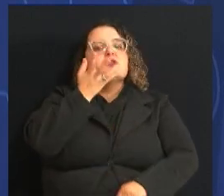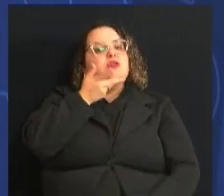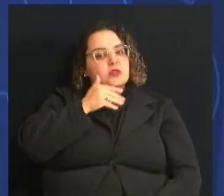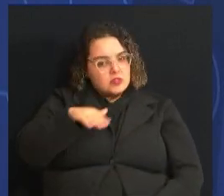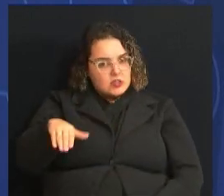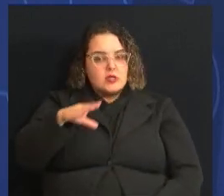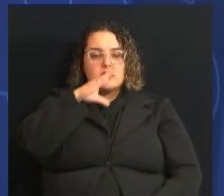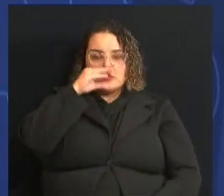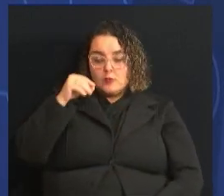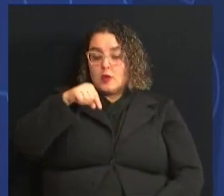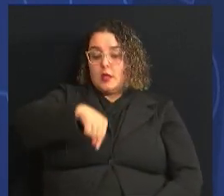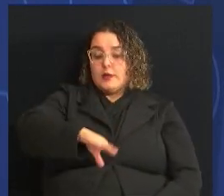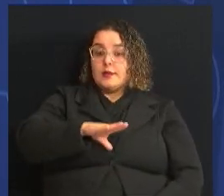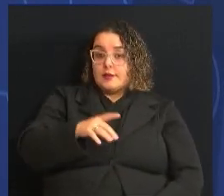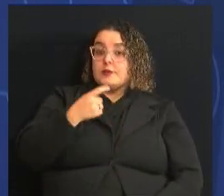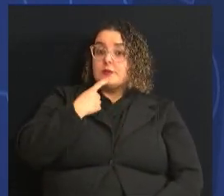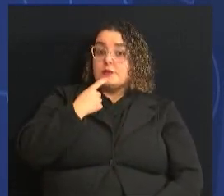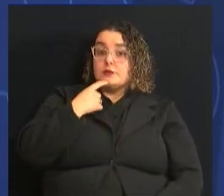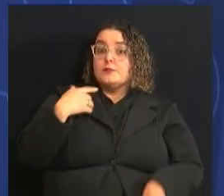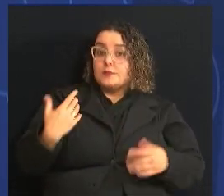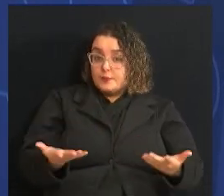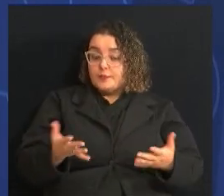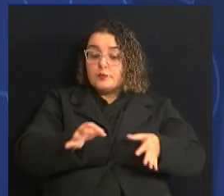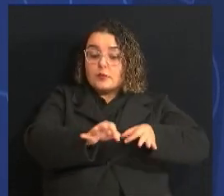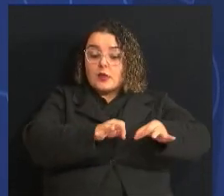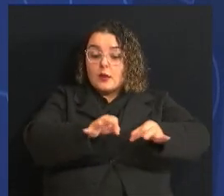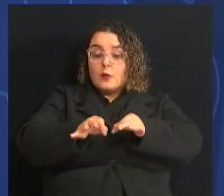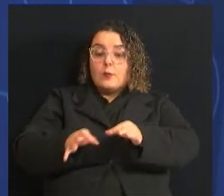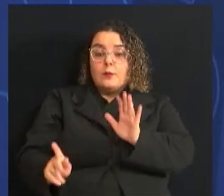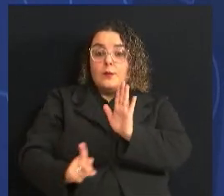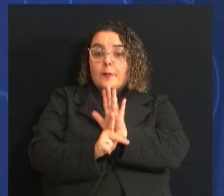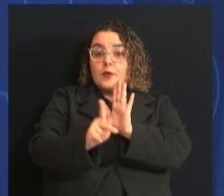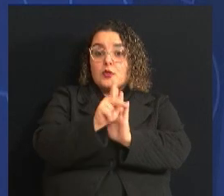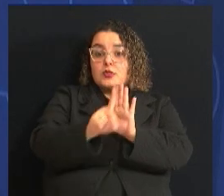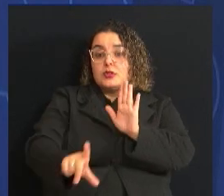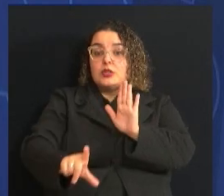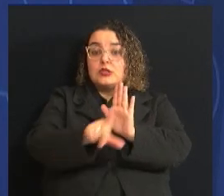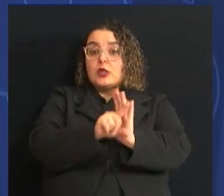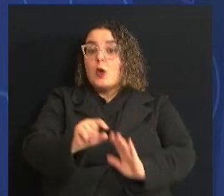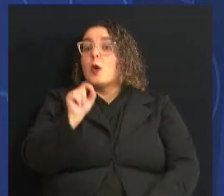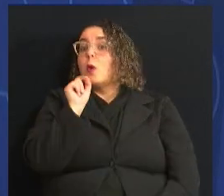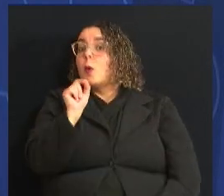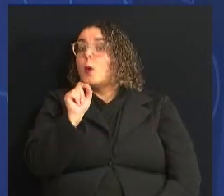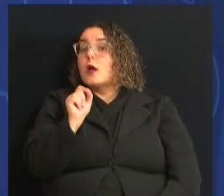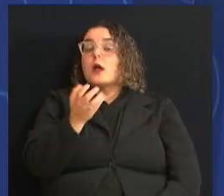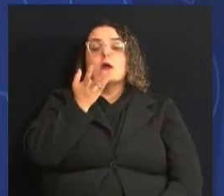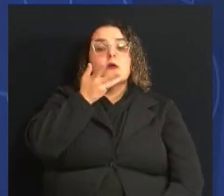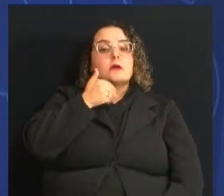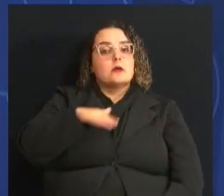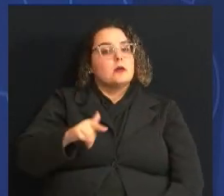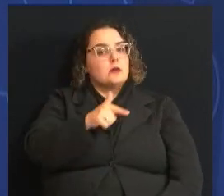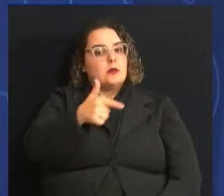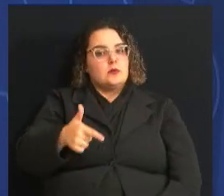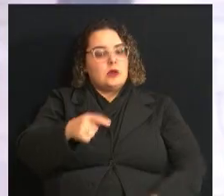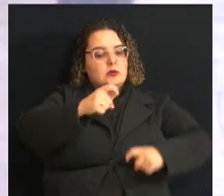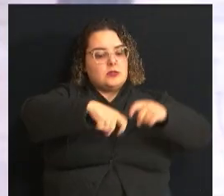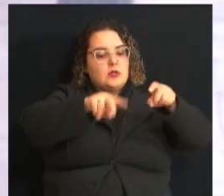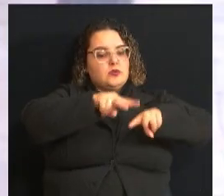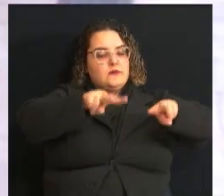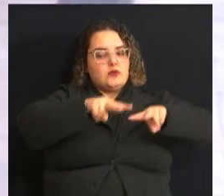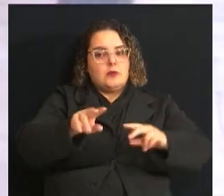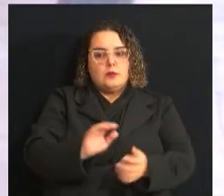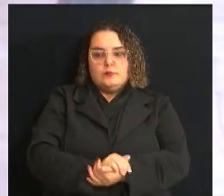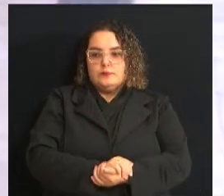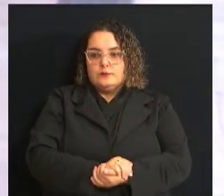aqui do município por meio de um projeto de lei que institui a infância sem pornografia.